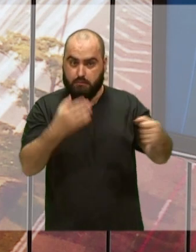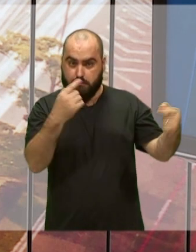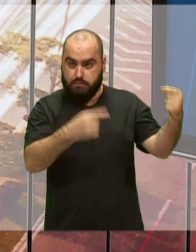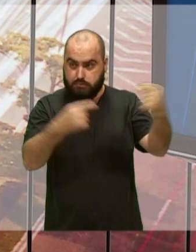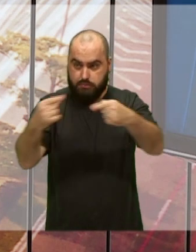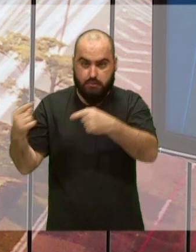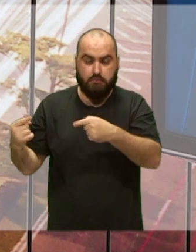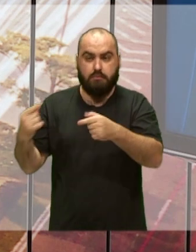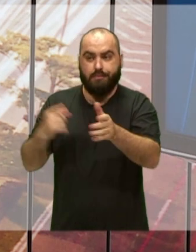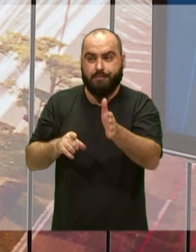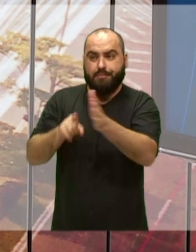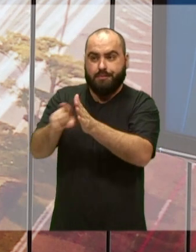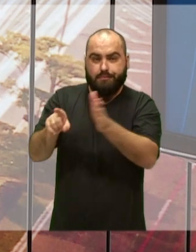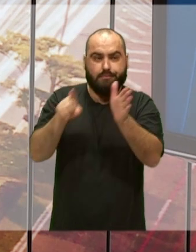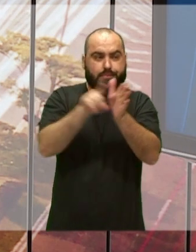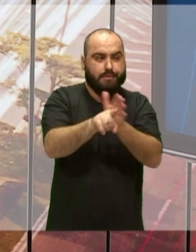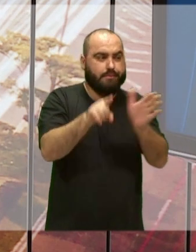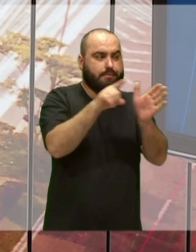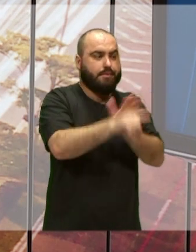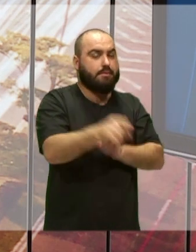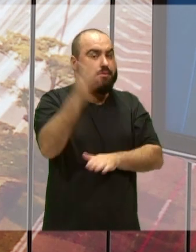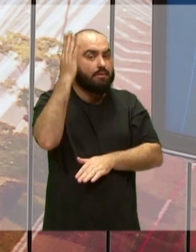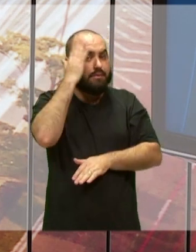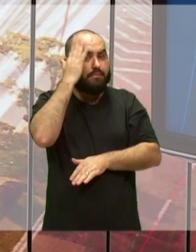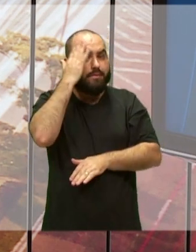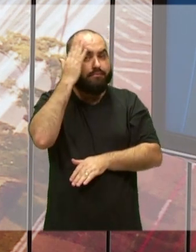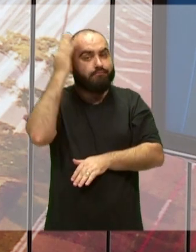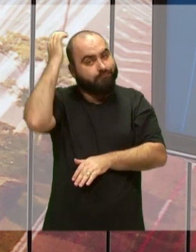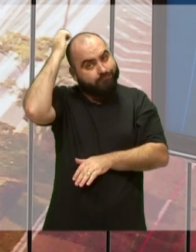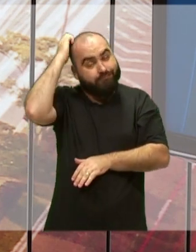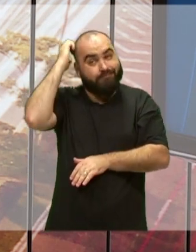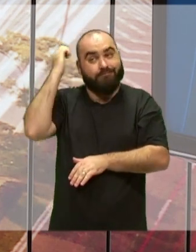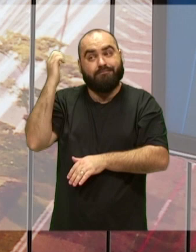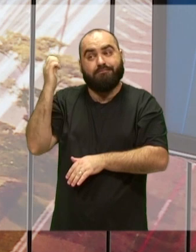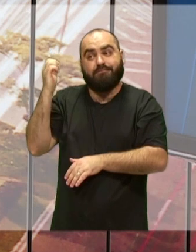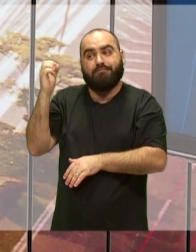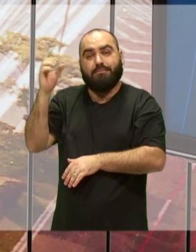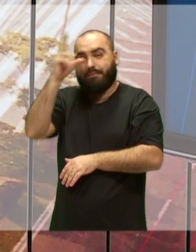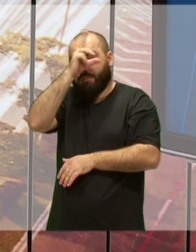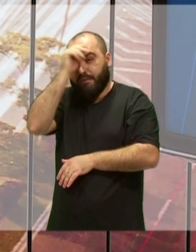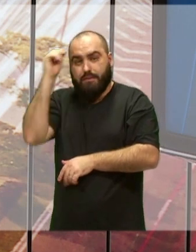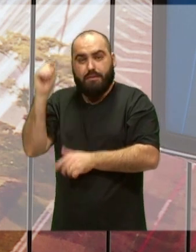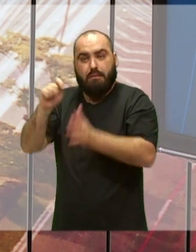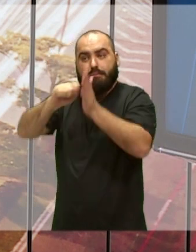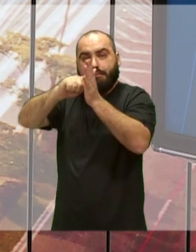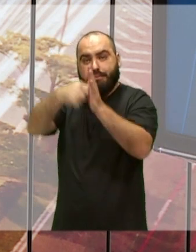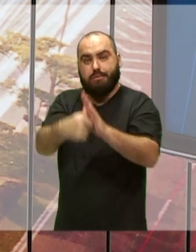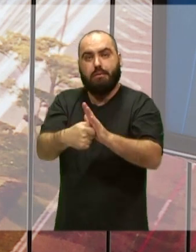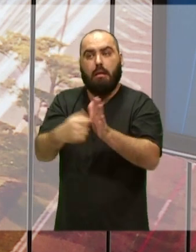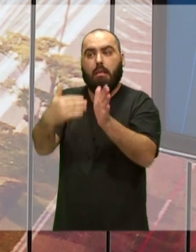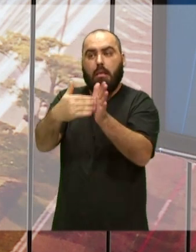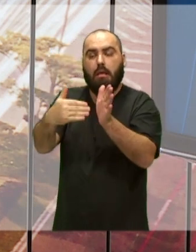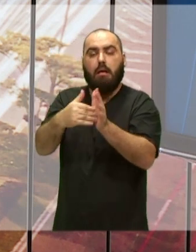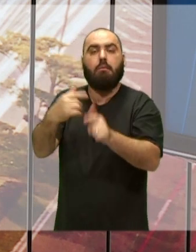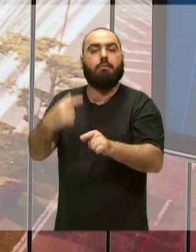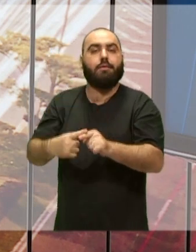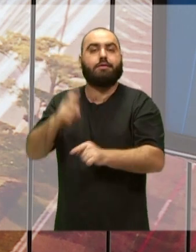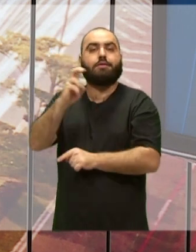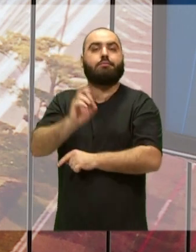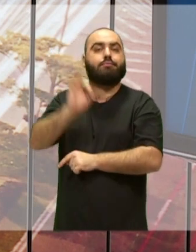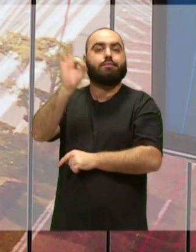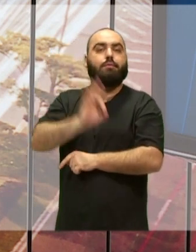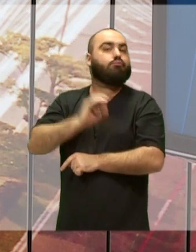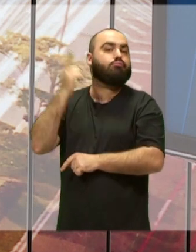respeito da possibilidade de imobilizar as ações do executivo exatamente por ter 5% a de